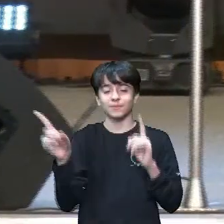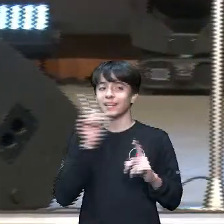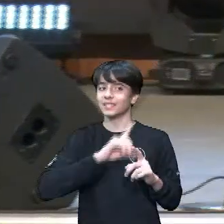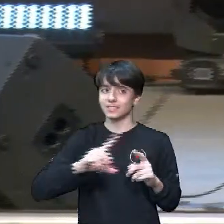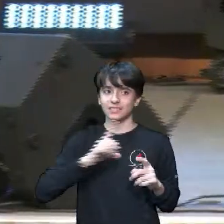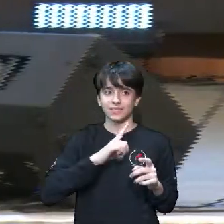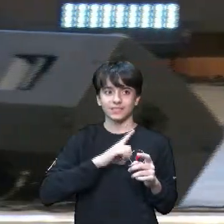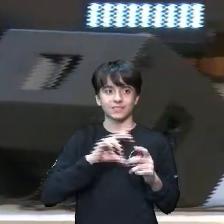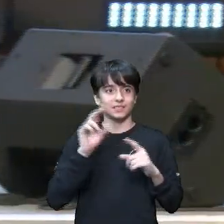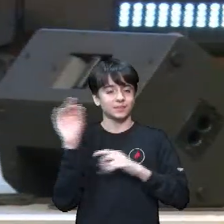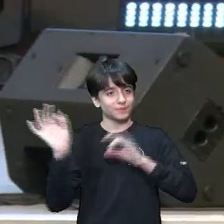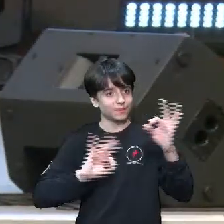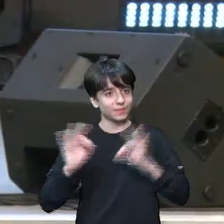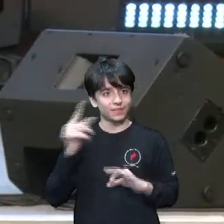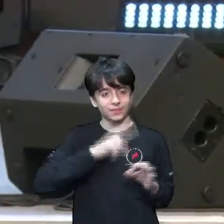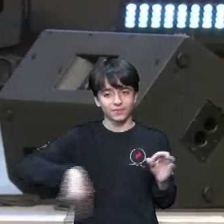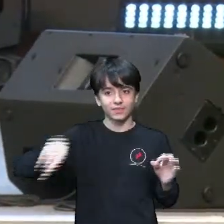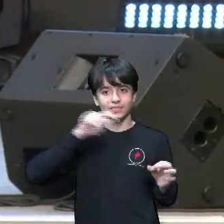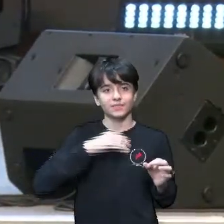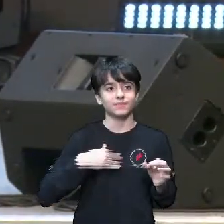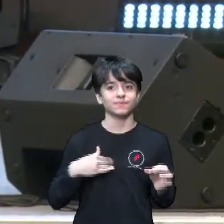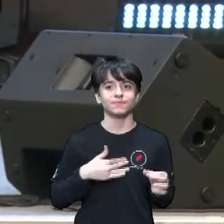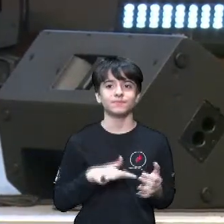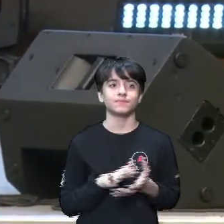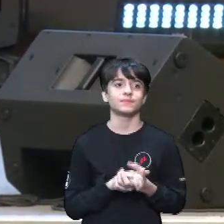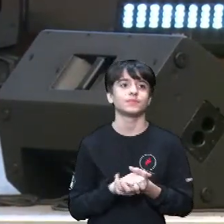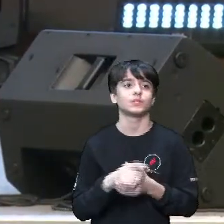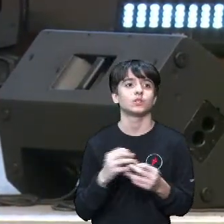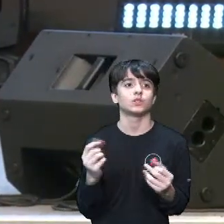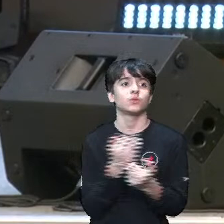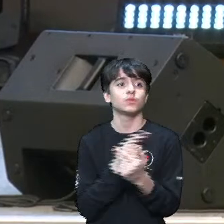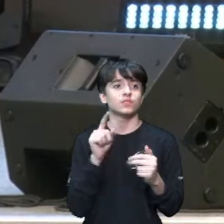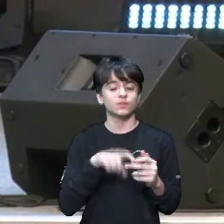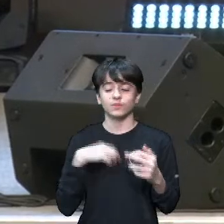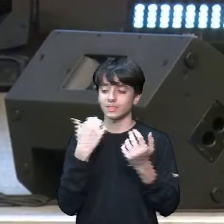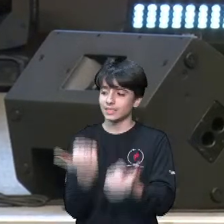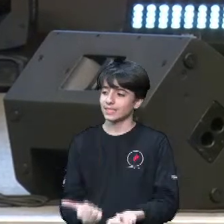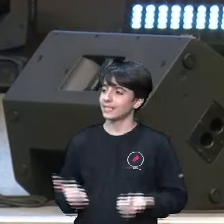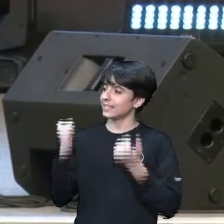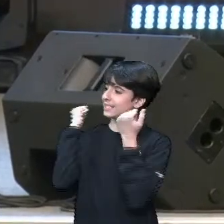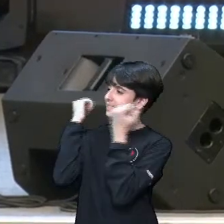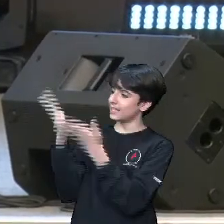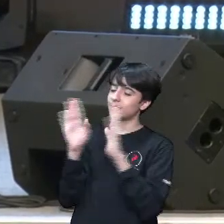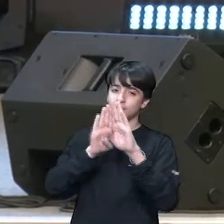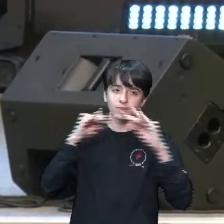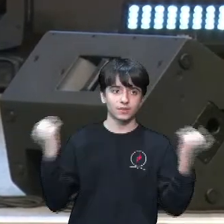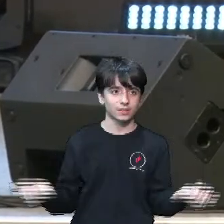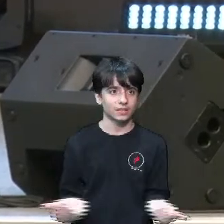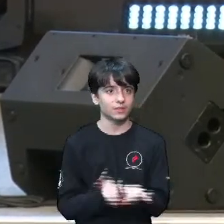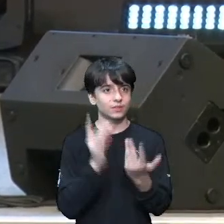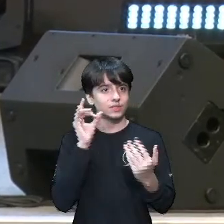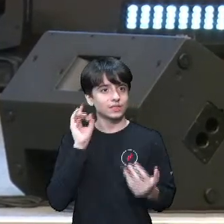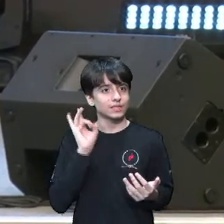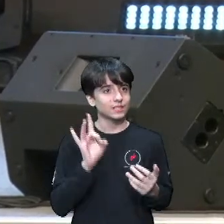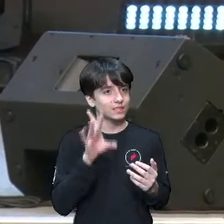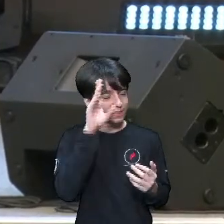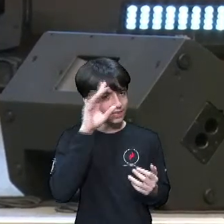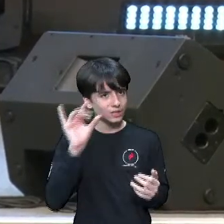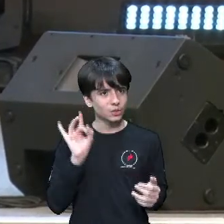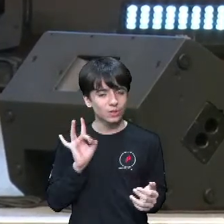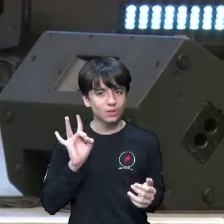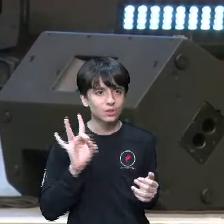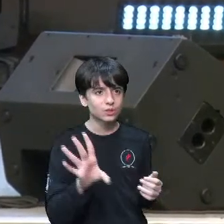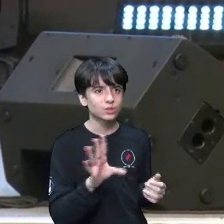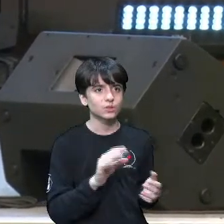Deus está dizendo o seguinte, aquilo que você entrega no altar do Senhor, não é apenas uma